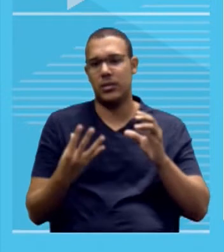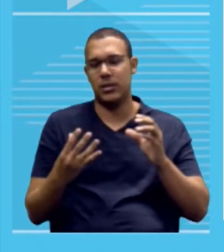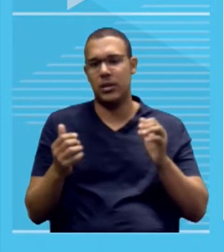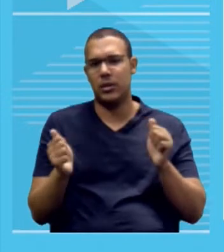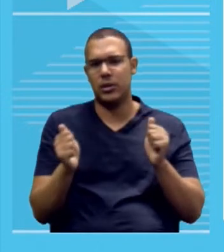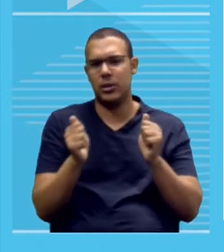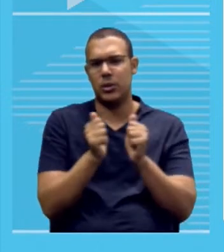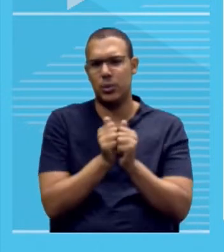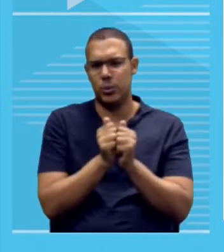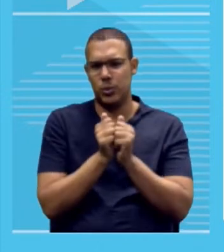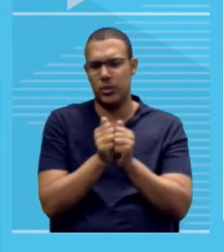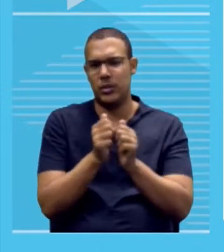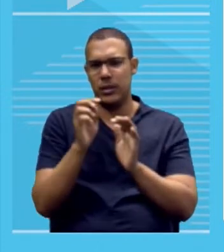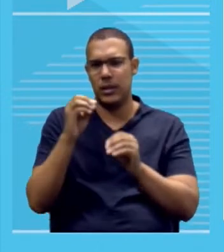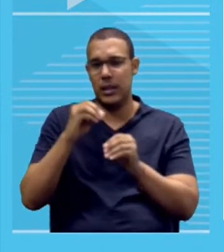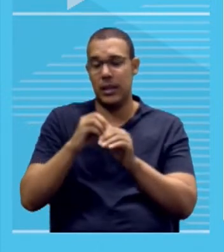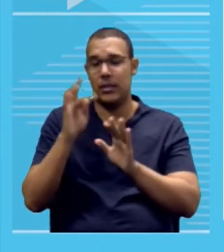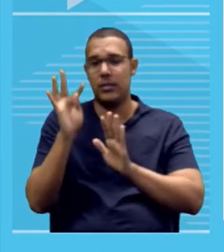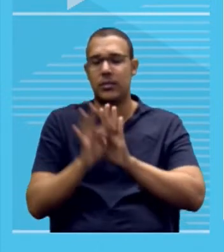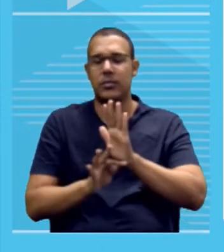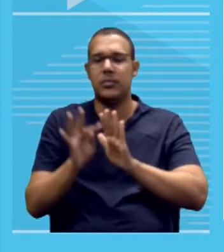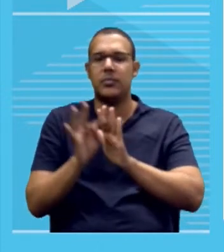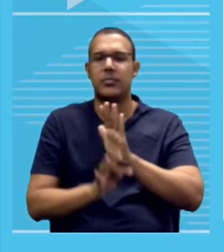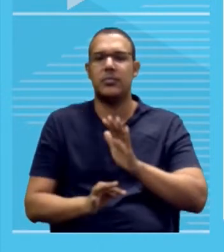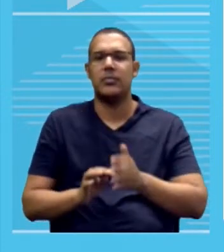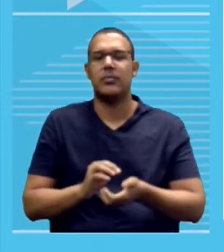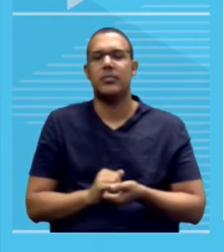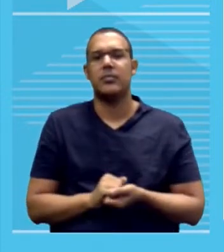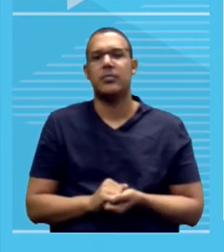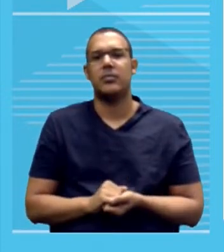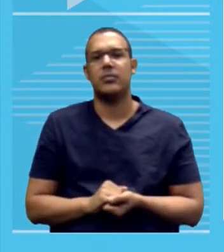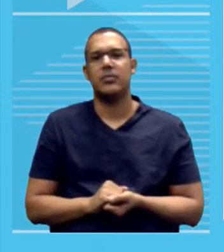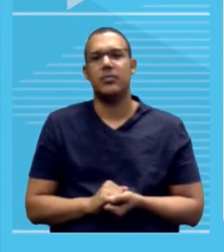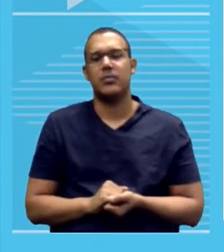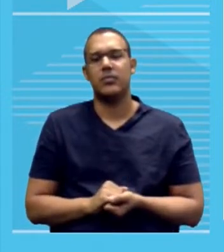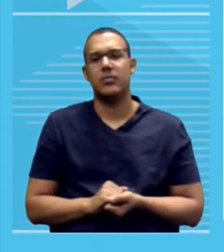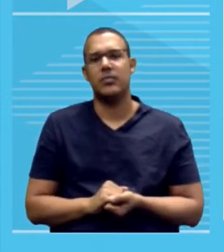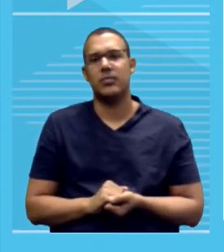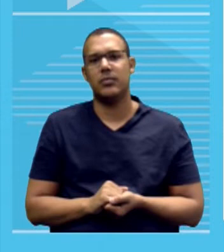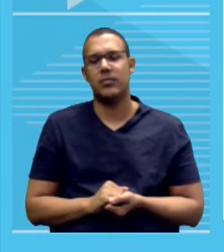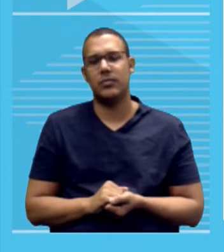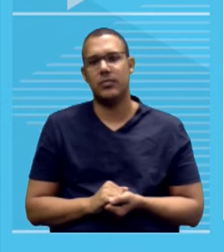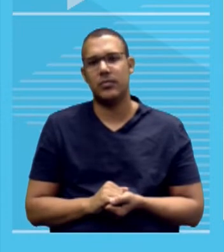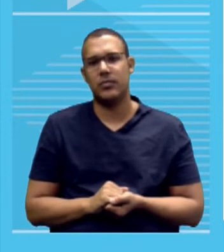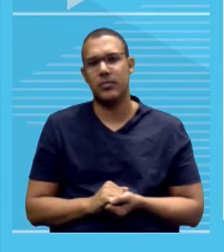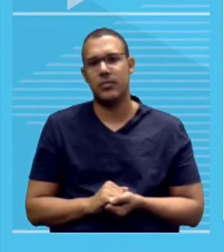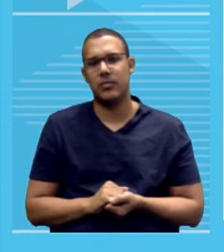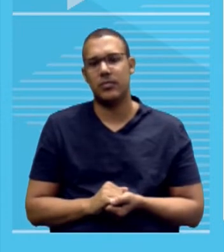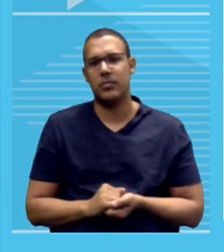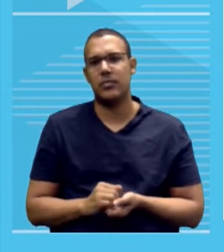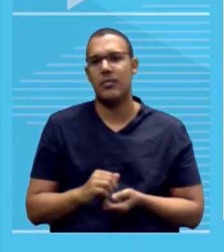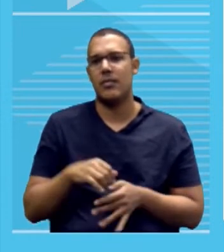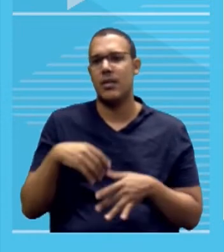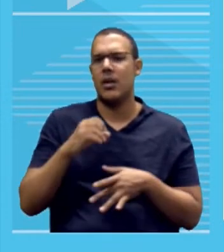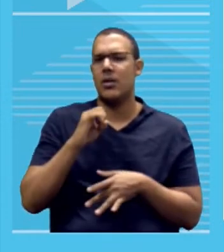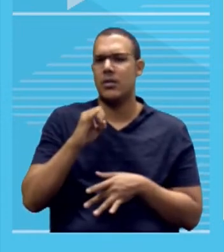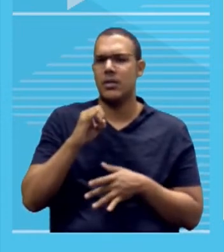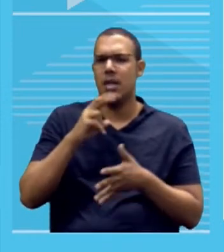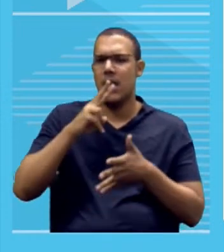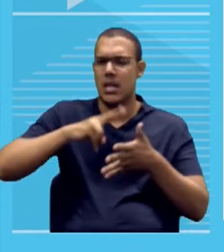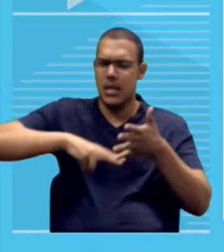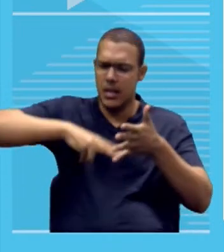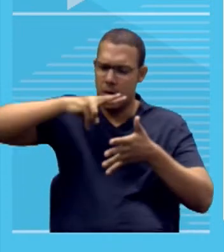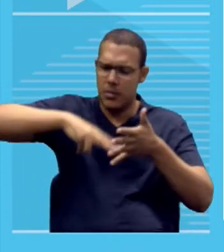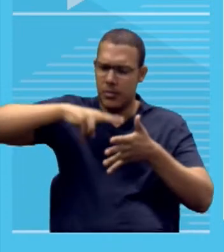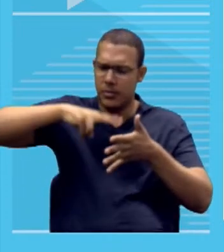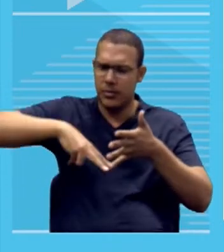mãos dadas são duas habilidades que estão sempre aliadas sempre uma com a outra então se você ler bastante certamente